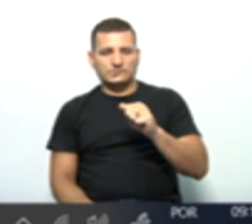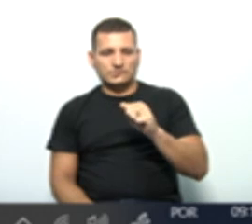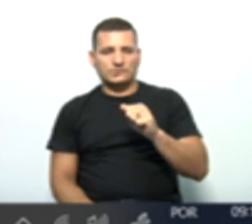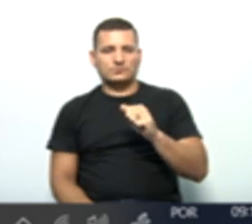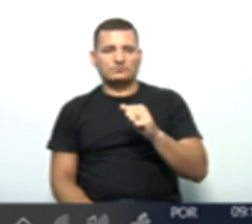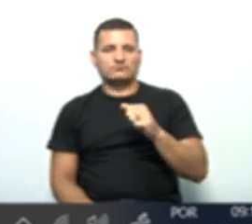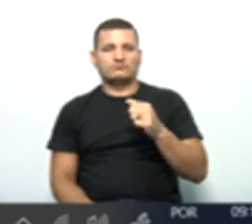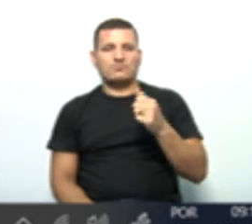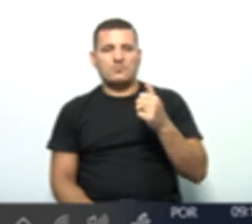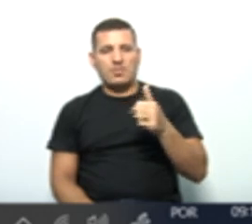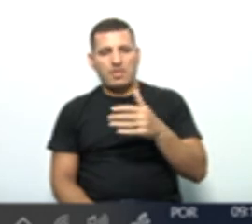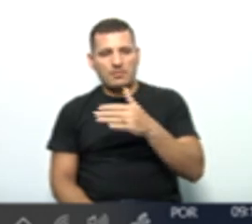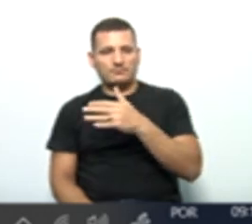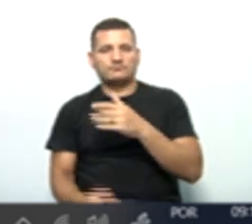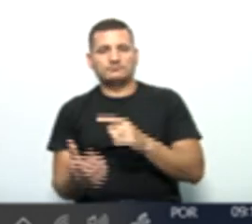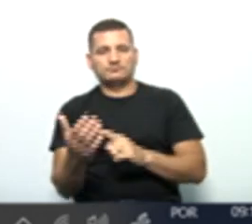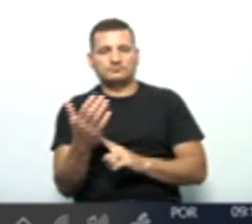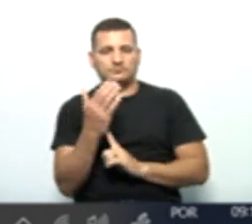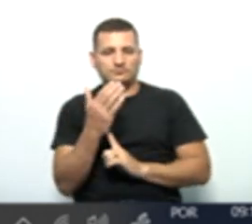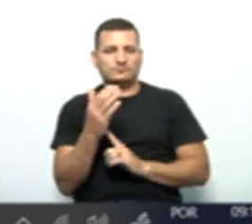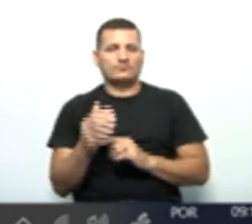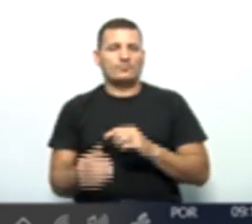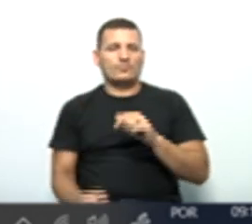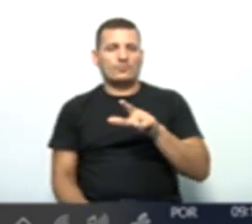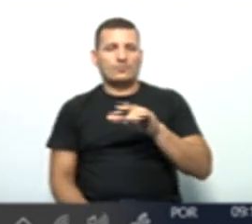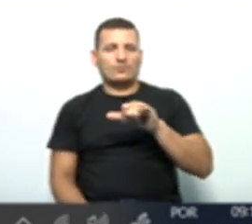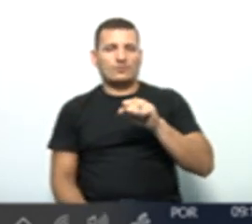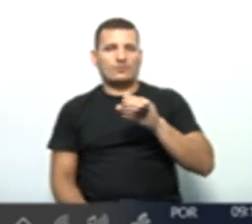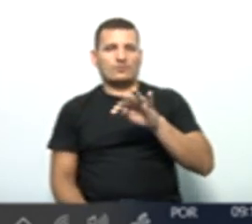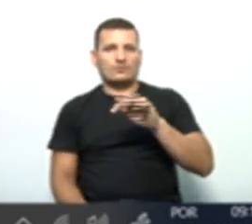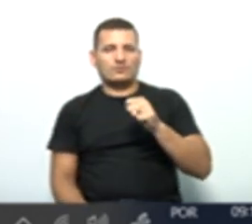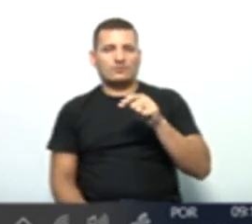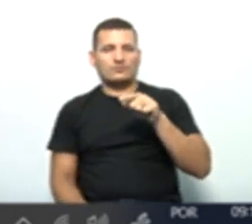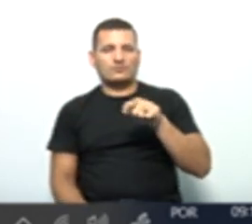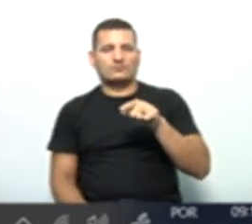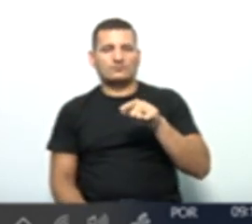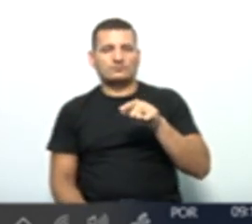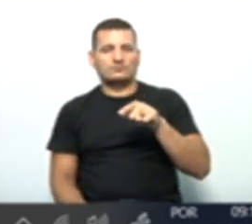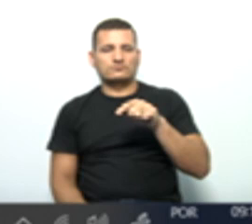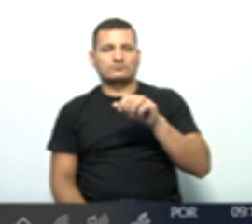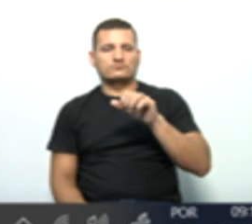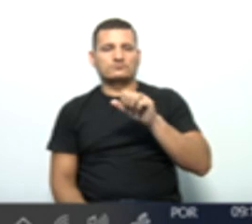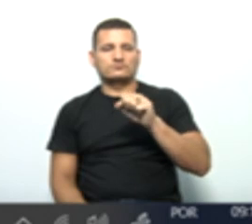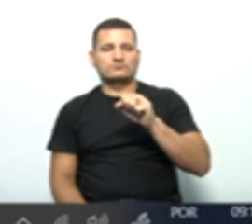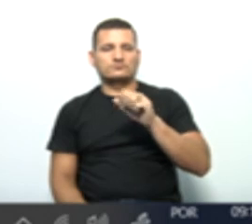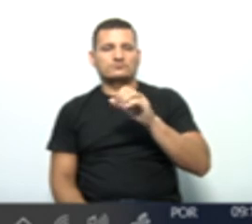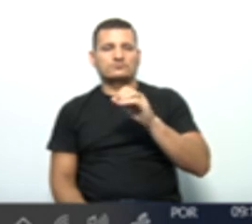valores. Então, eu venho aqui, lista, ponto, short,